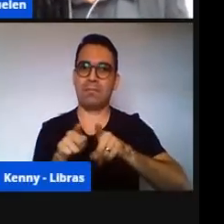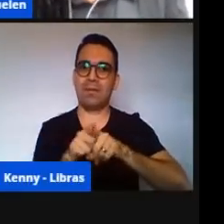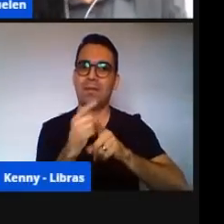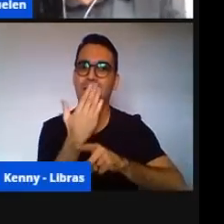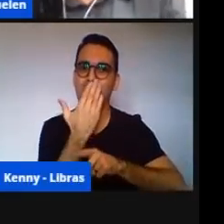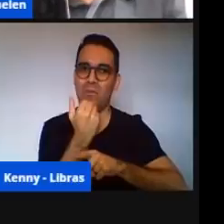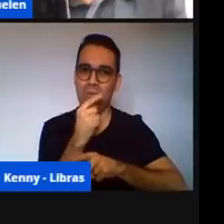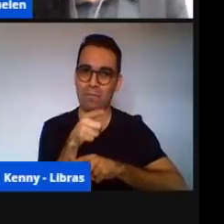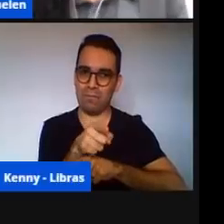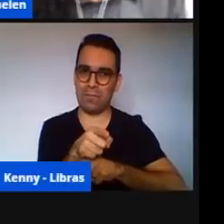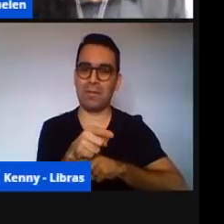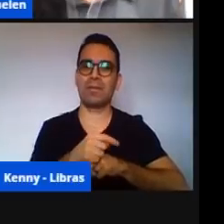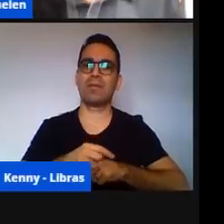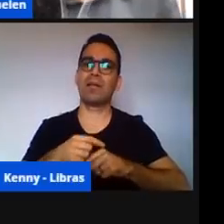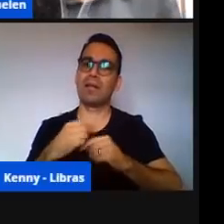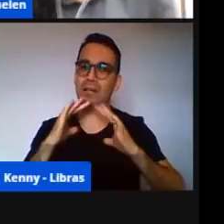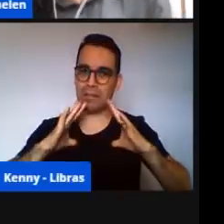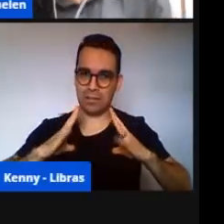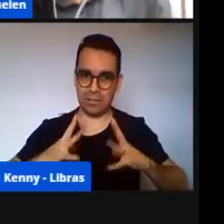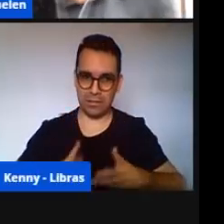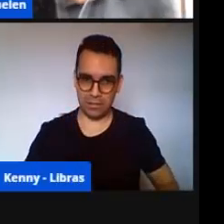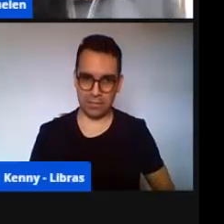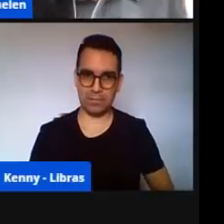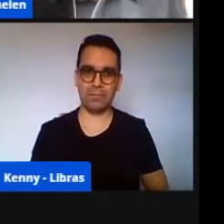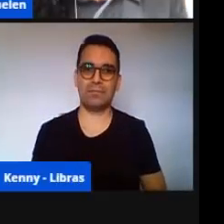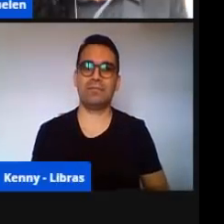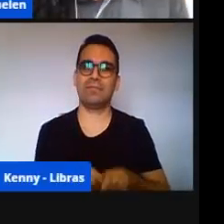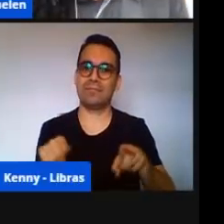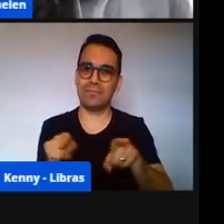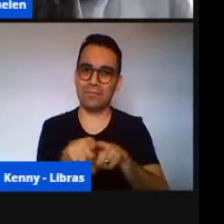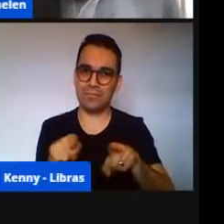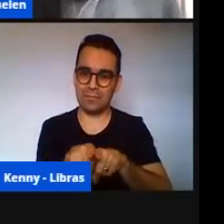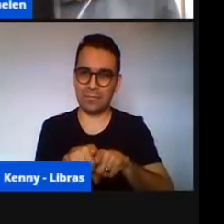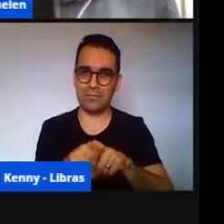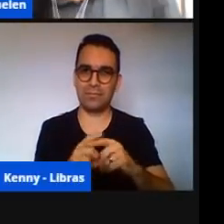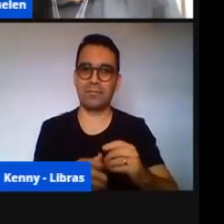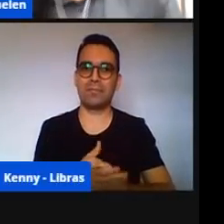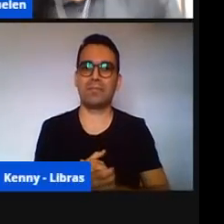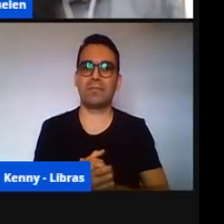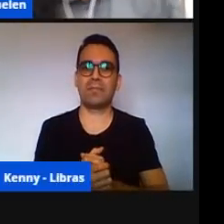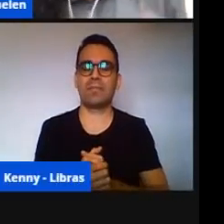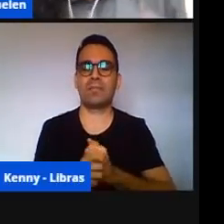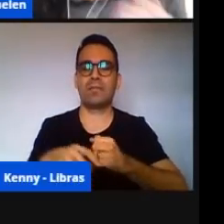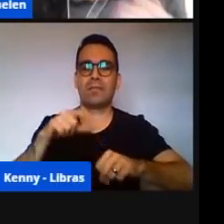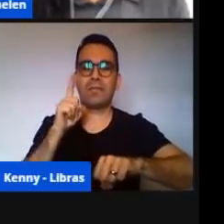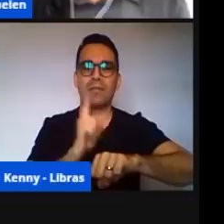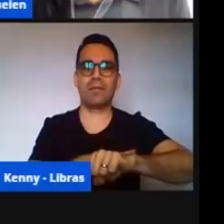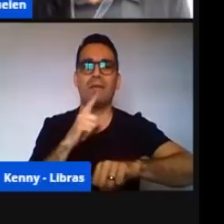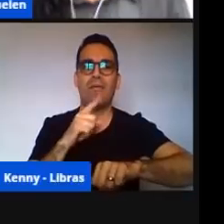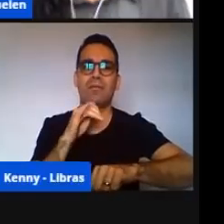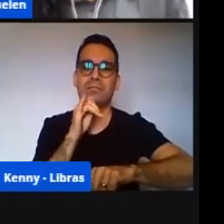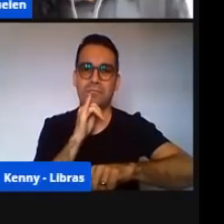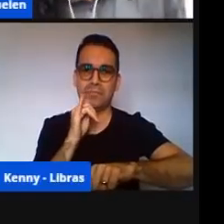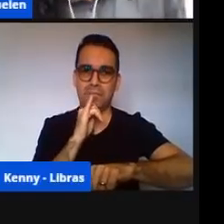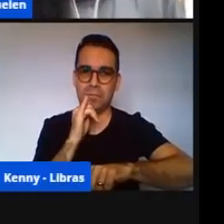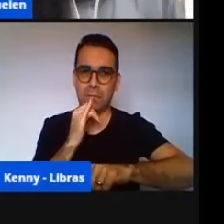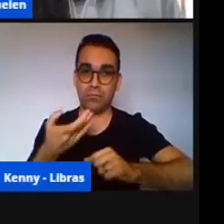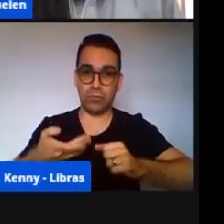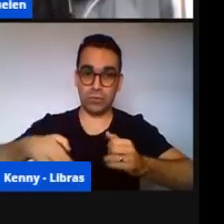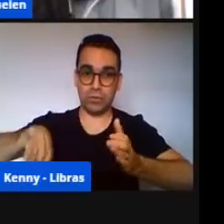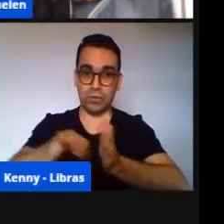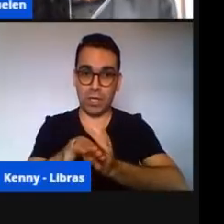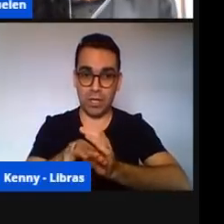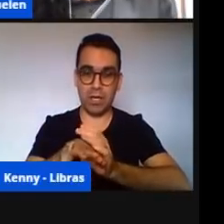a gente prepara um alimento, a gente tem todo esse zelo no transporte, zelo na distribuição, zelo